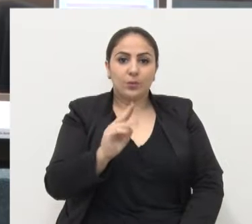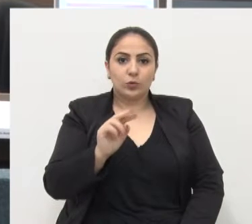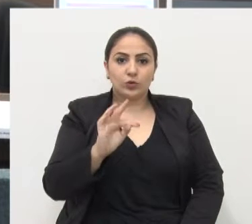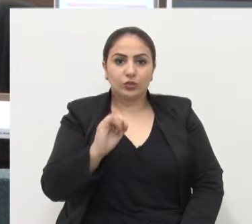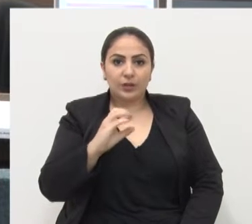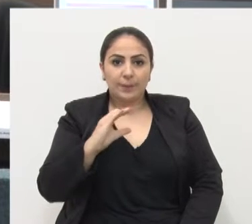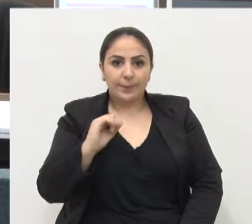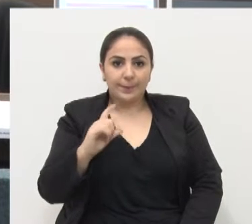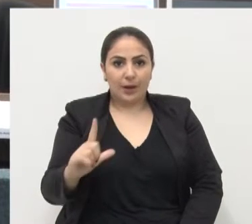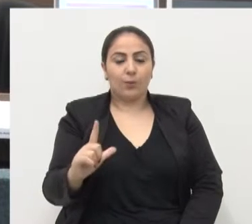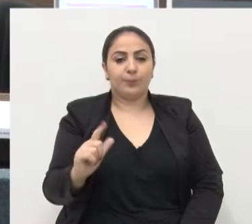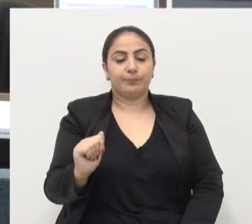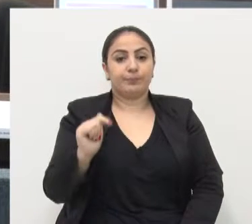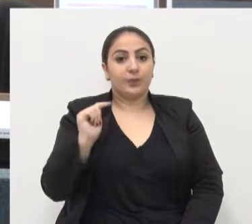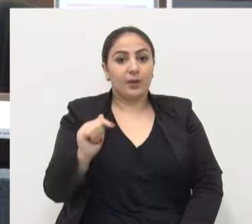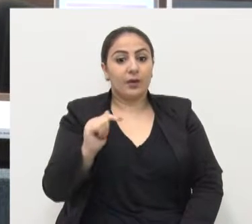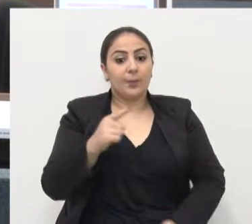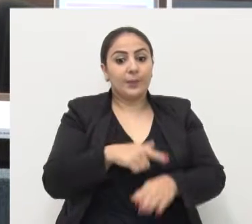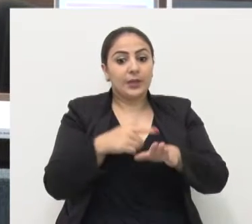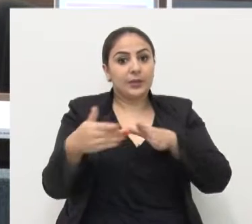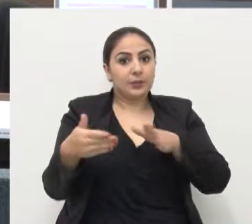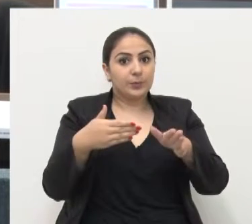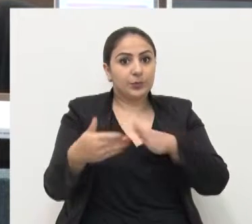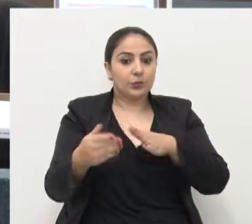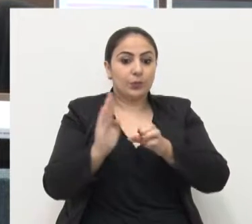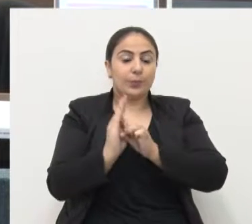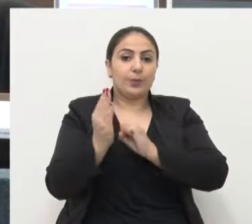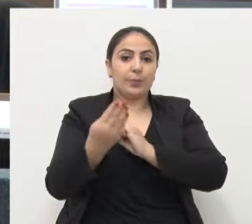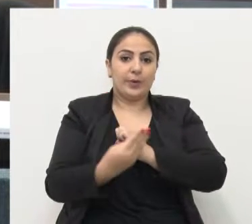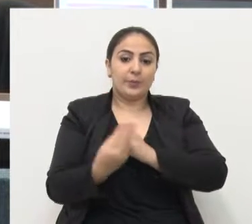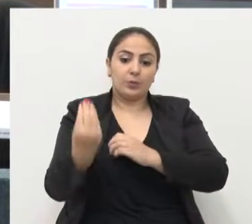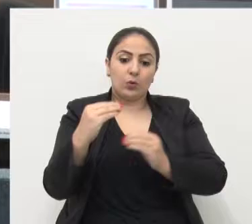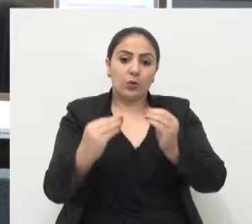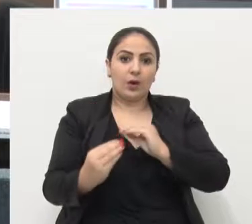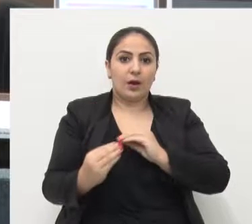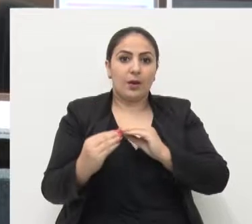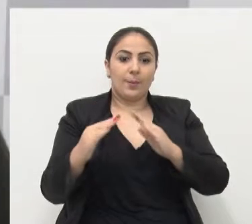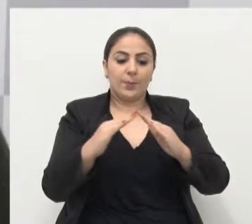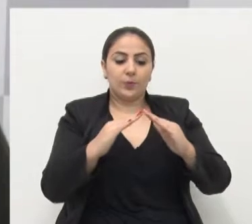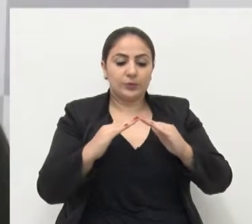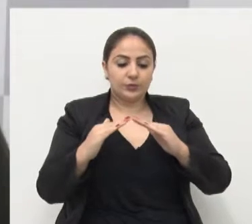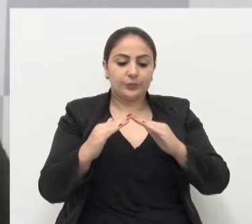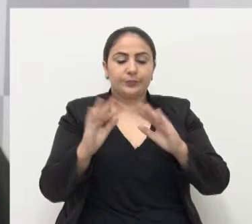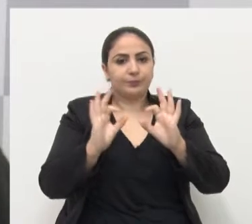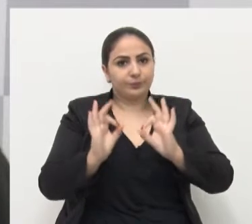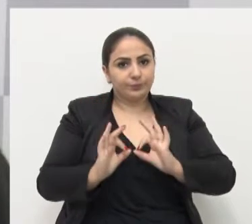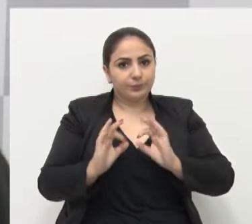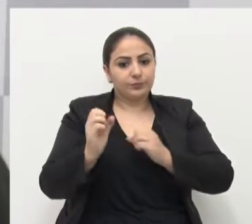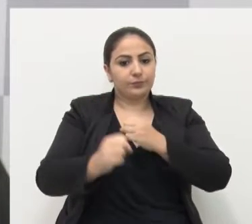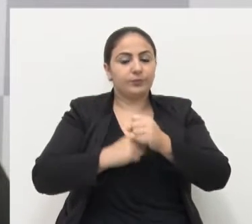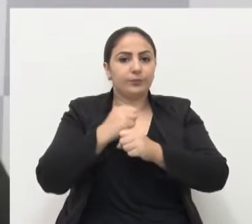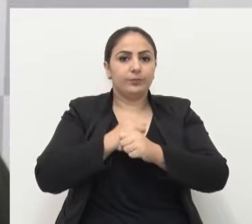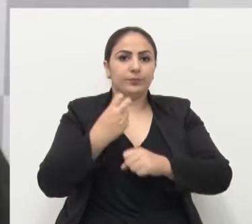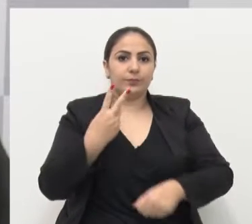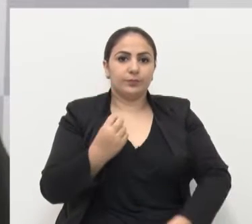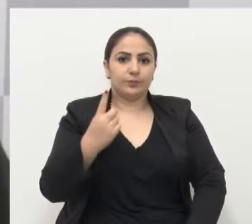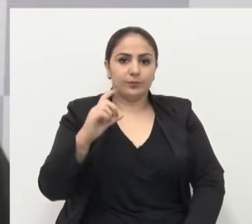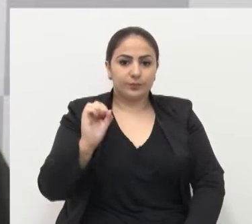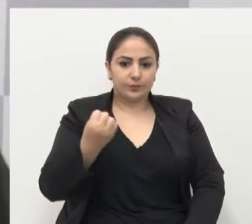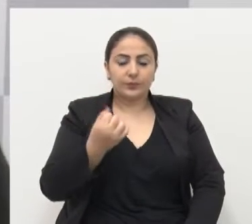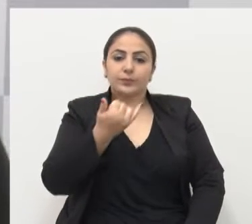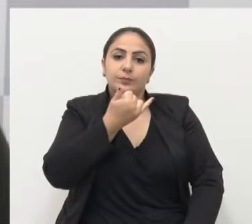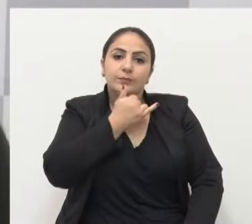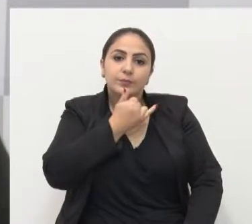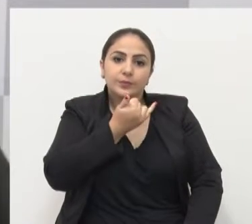permitida a extensão do perímetro urbano do bairro para implantação de moradias é um projeto de 2018 né que